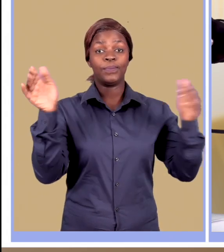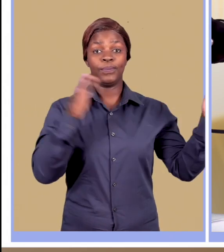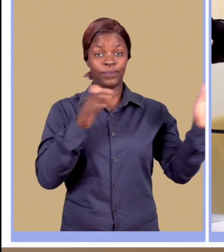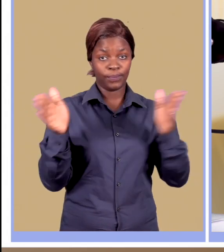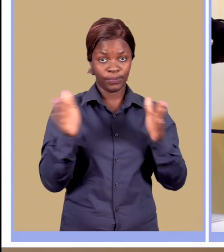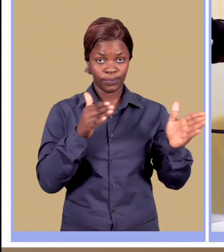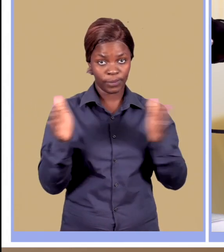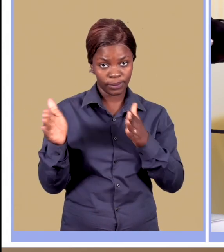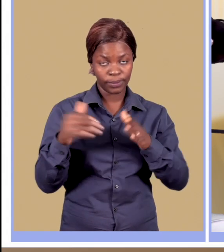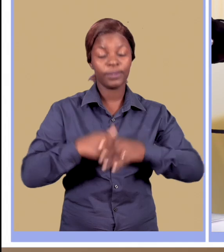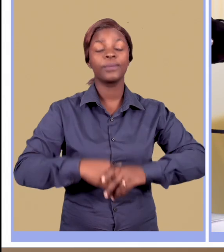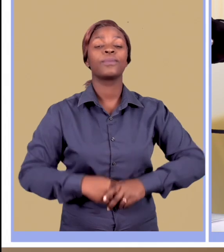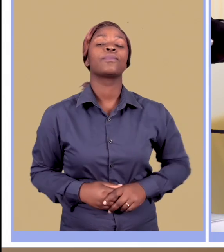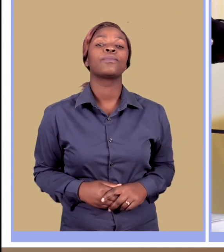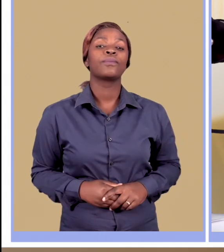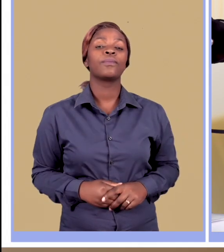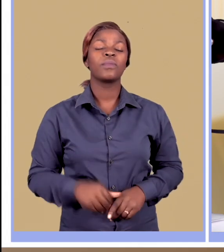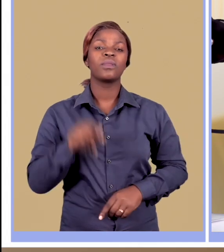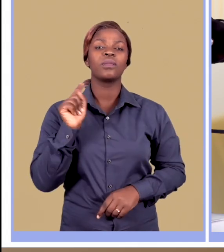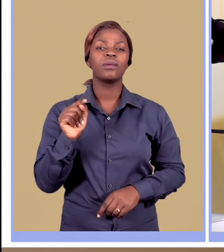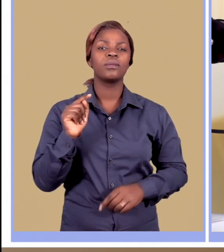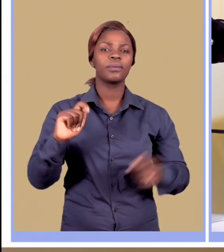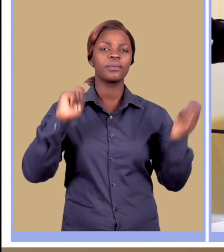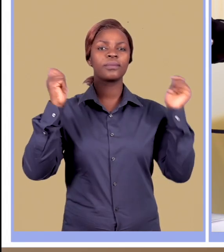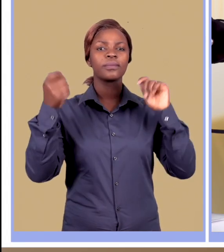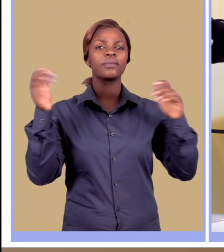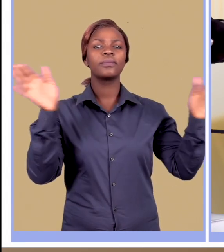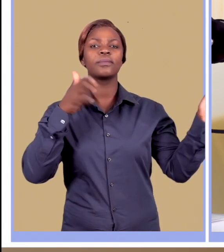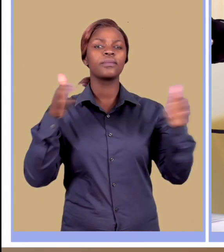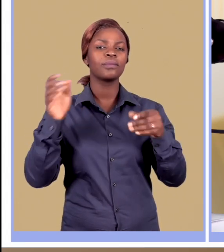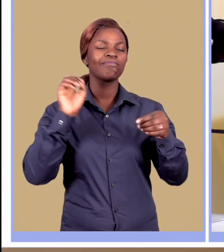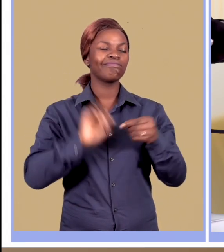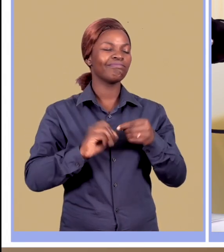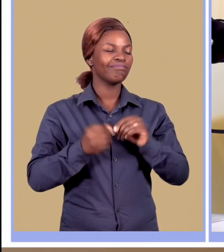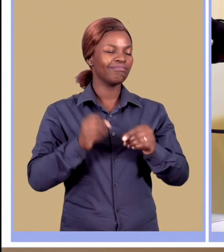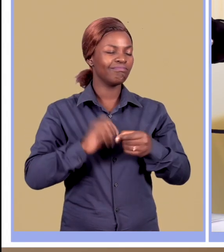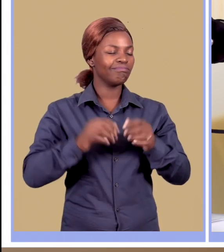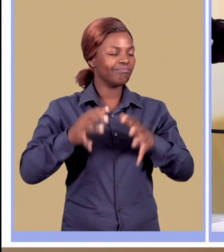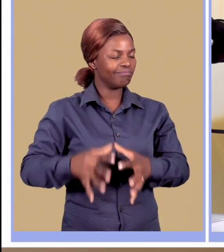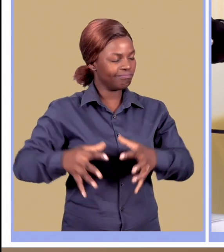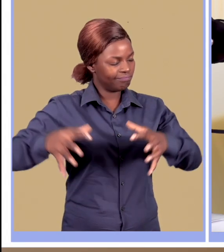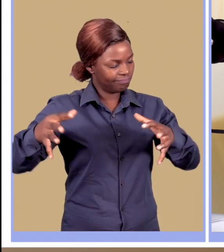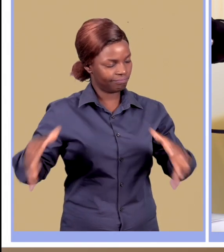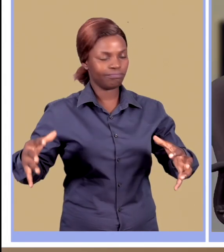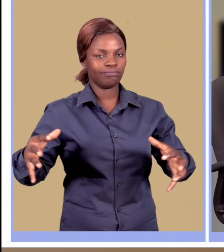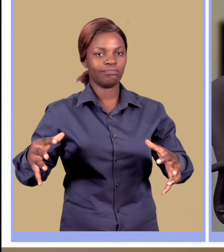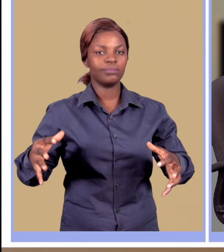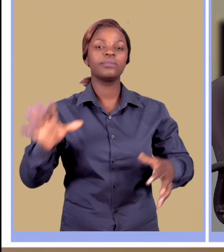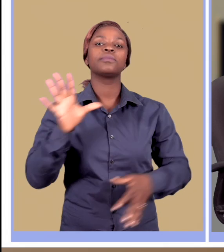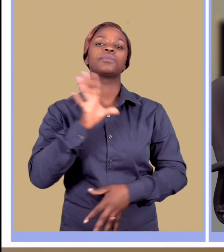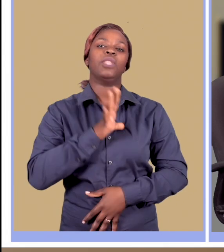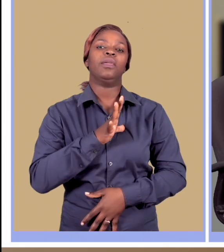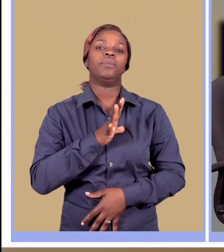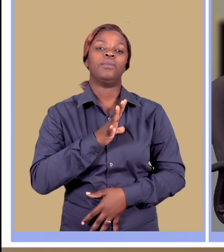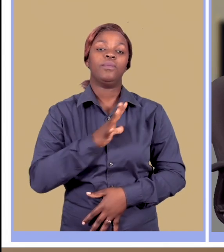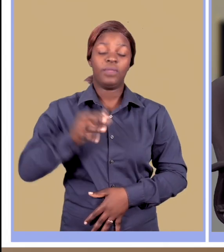mudanças climáticas. Estas mudanças climáticas têm provocado grandes problemas em